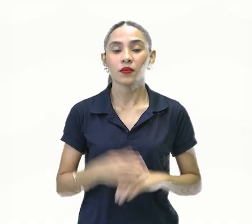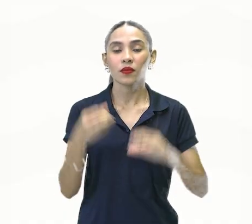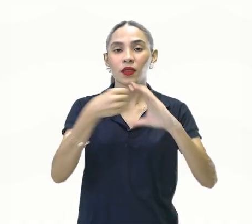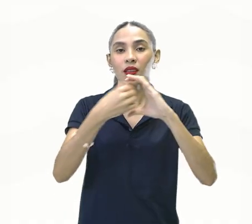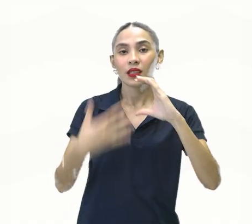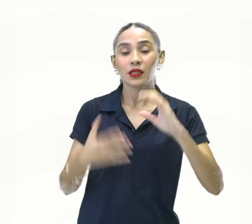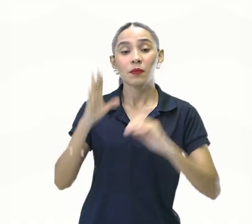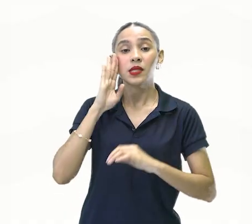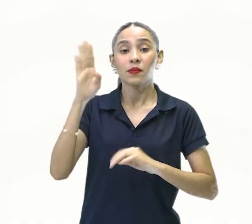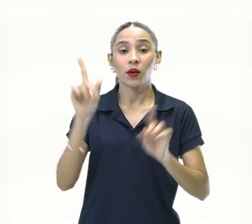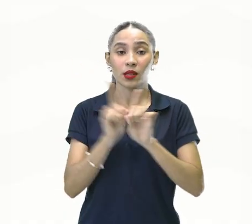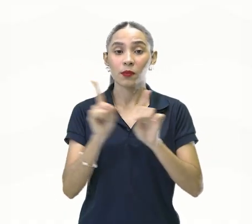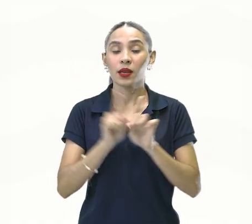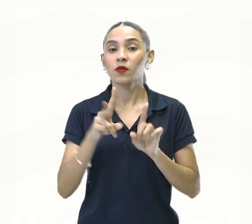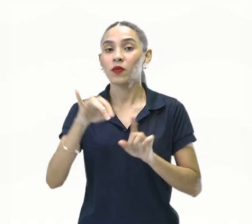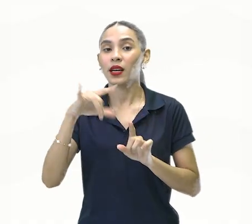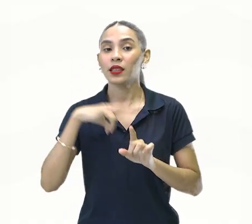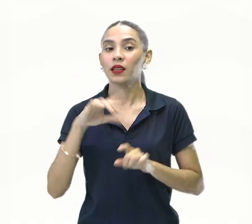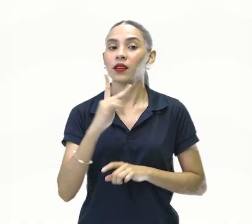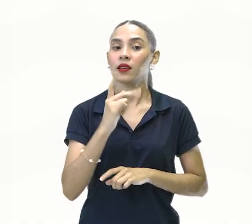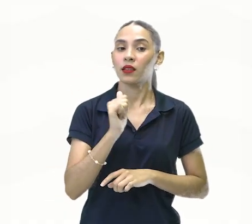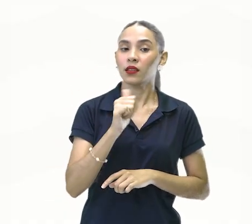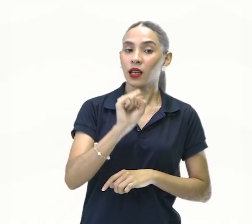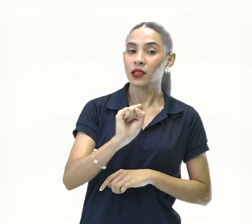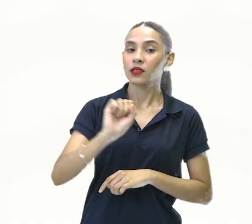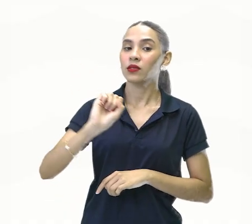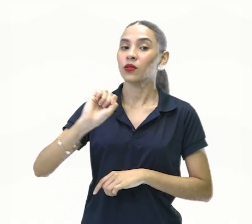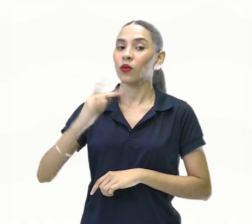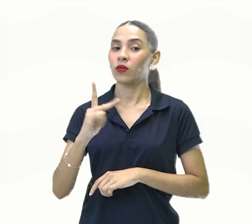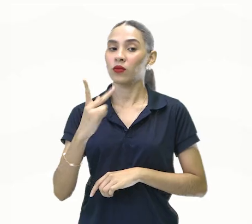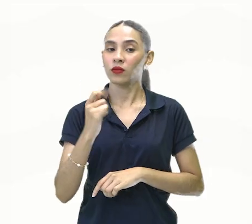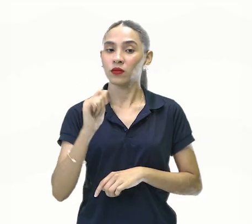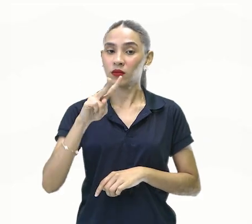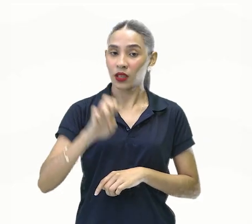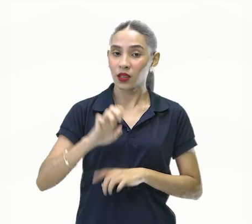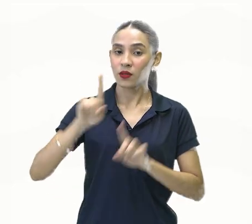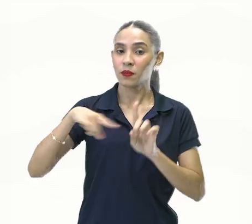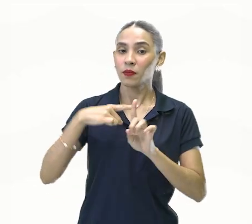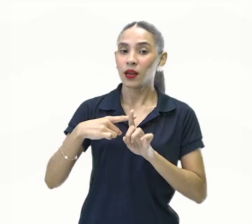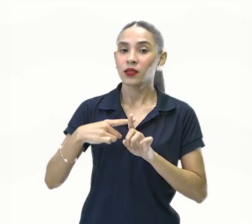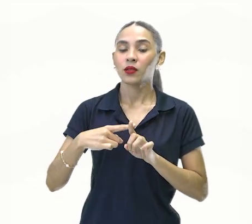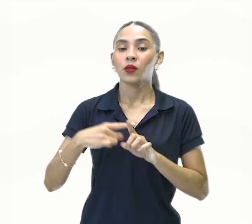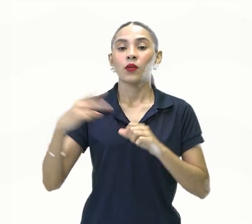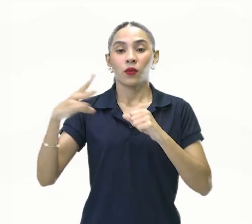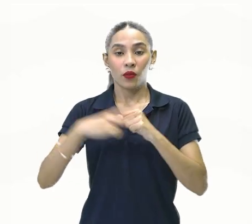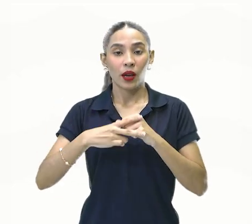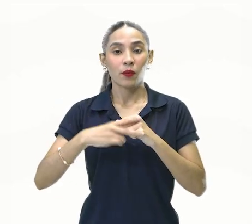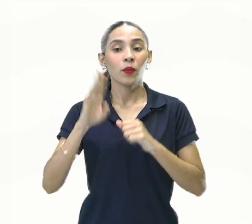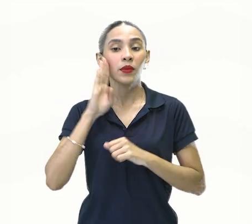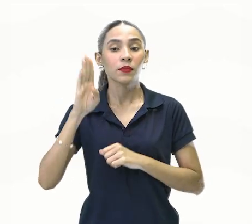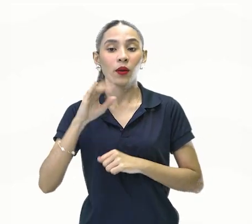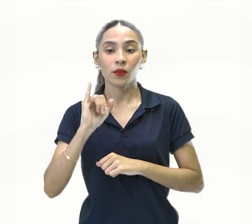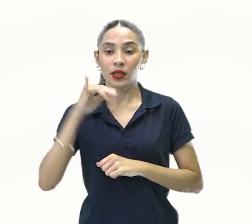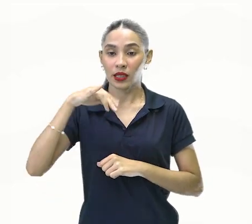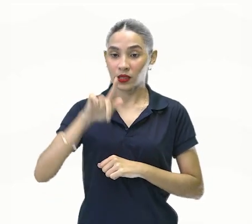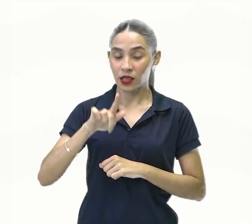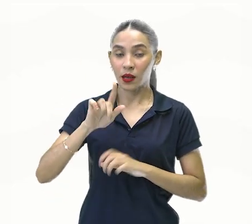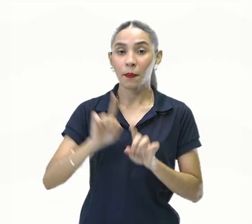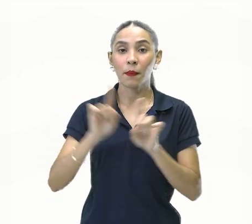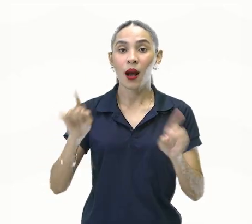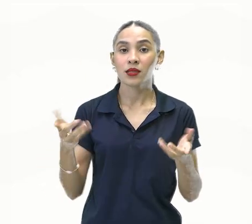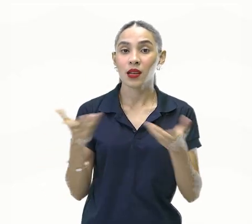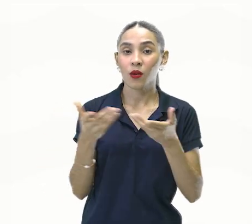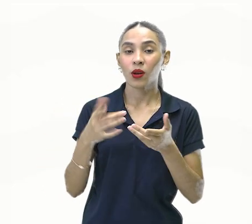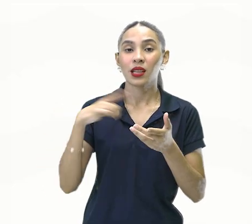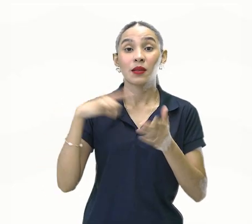característica principal, ela vai ter o have, or has, mais o verbo principal com ing. Agora a gente vai ver